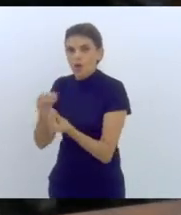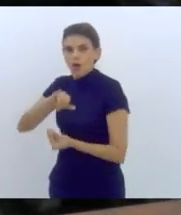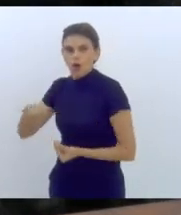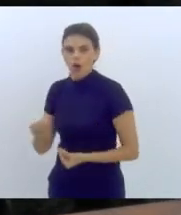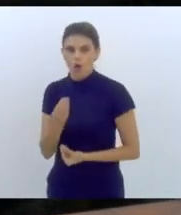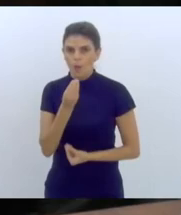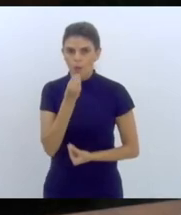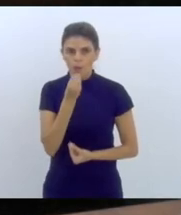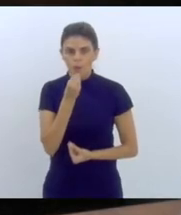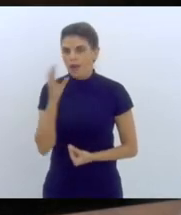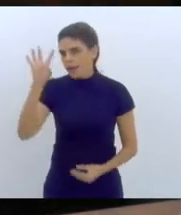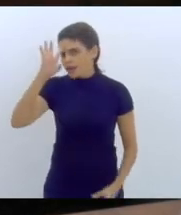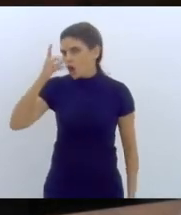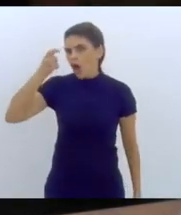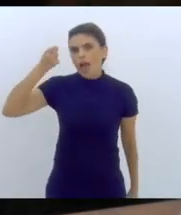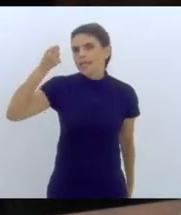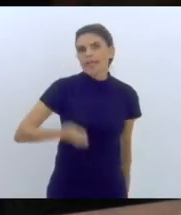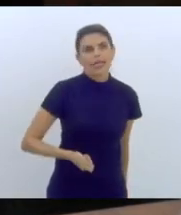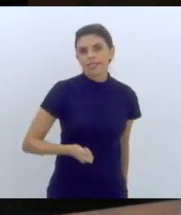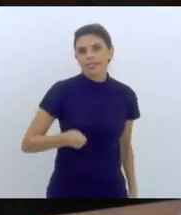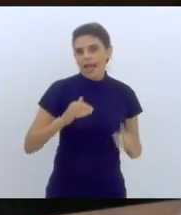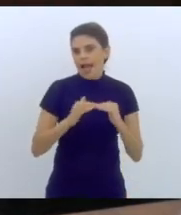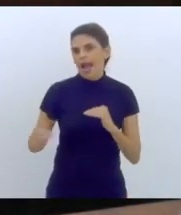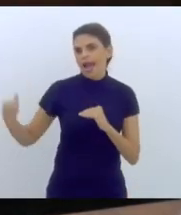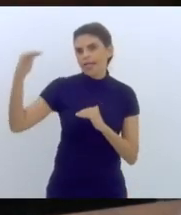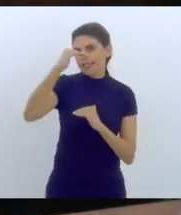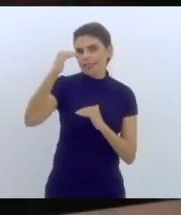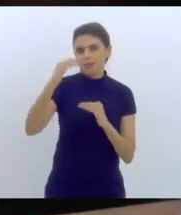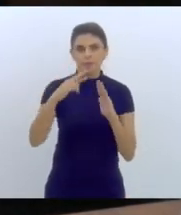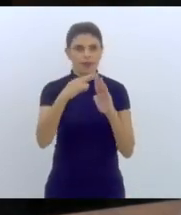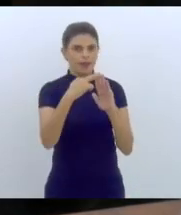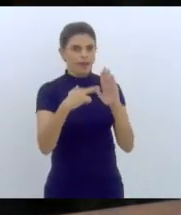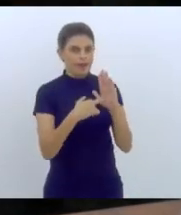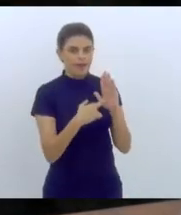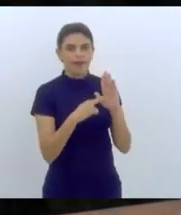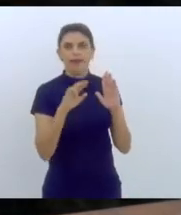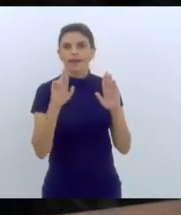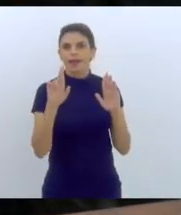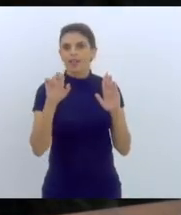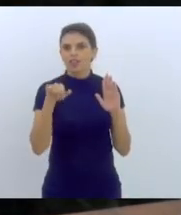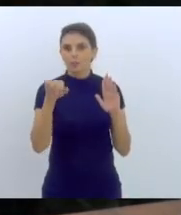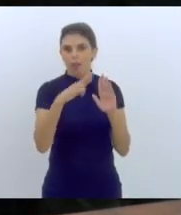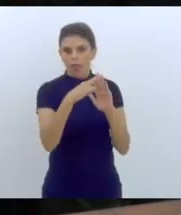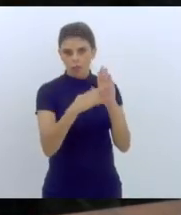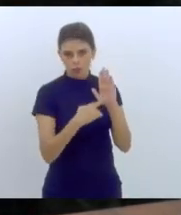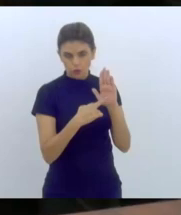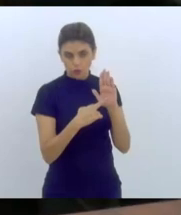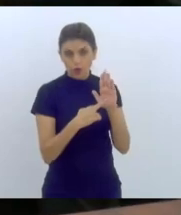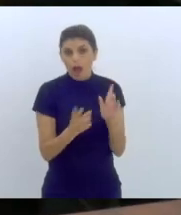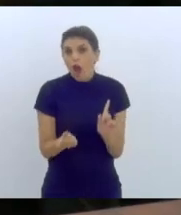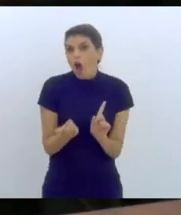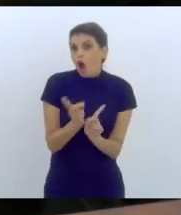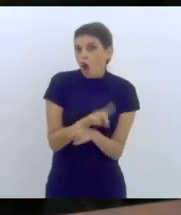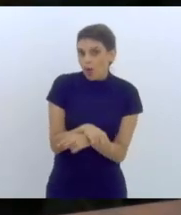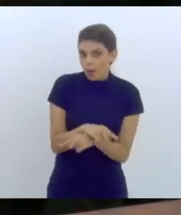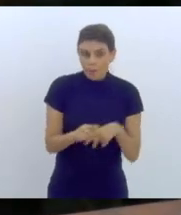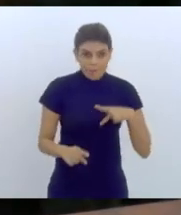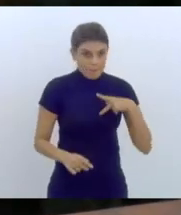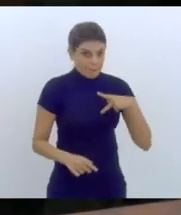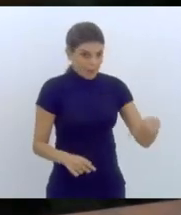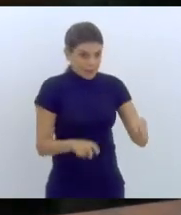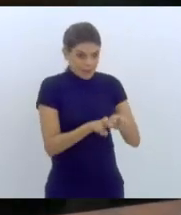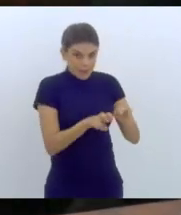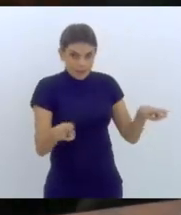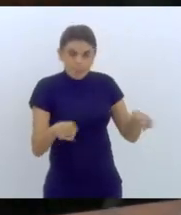Ele não decide acima do regimento. Ao contrário, presidente da casa é